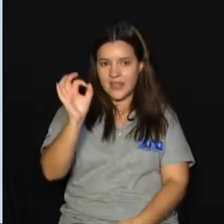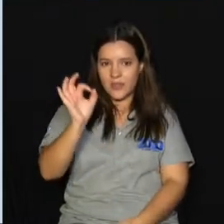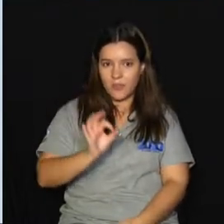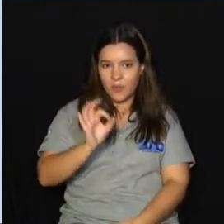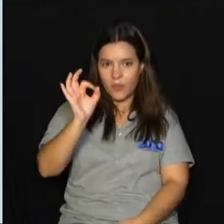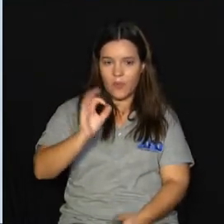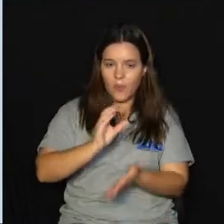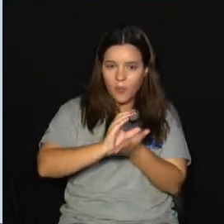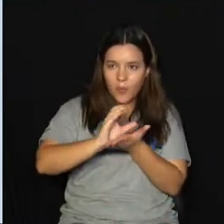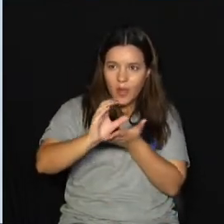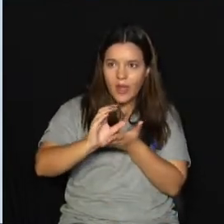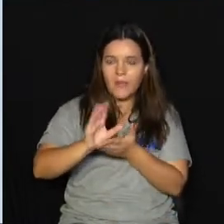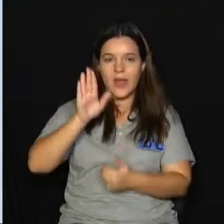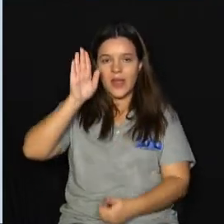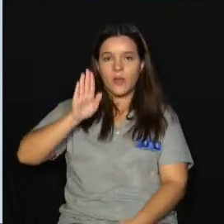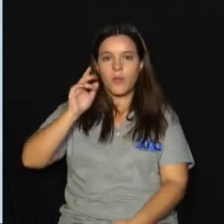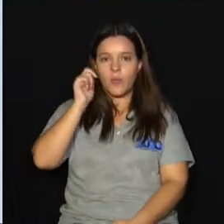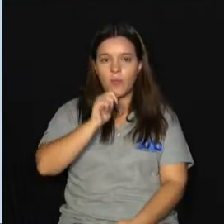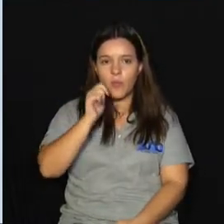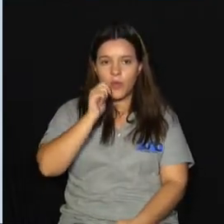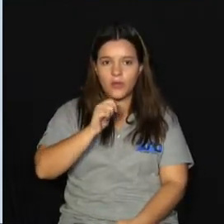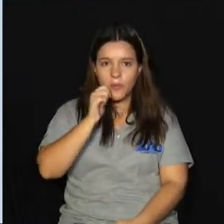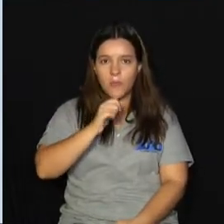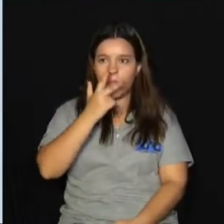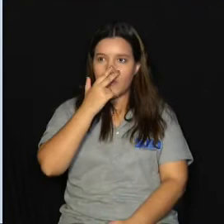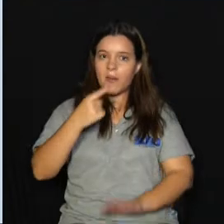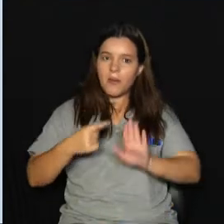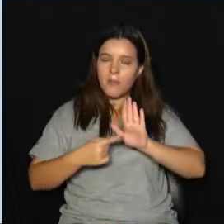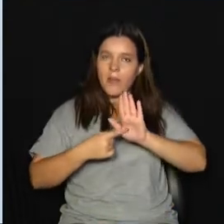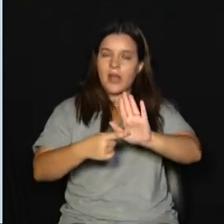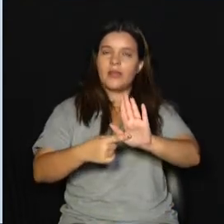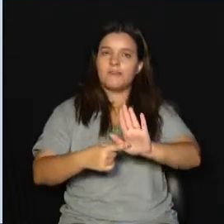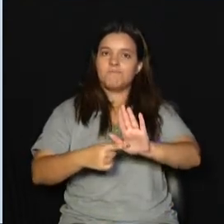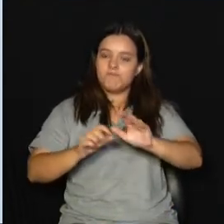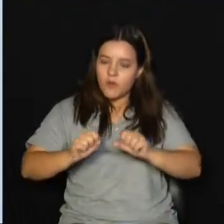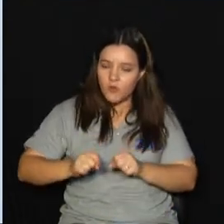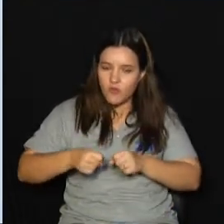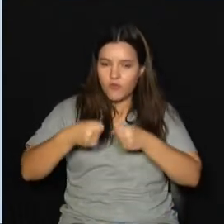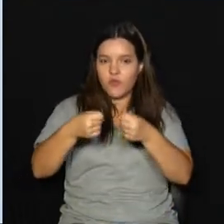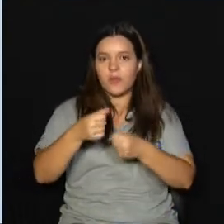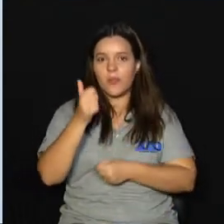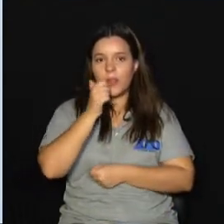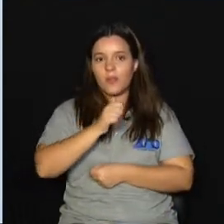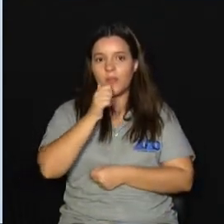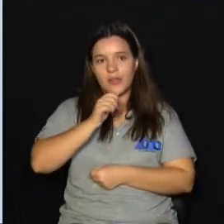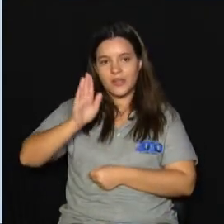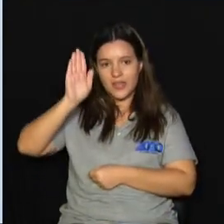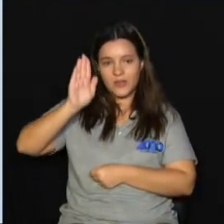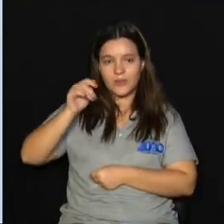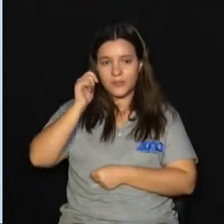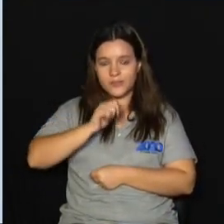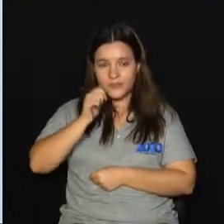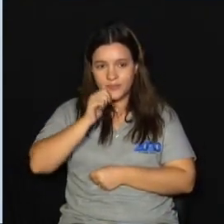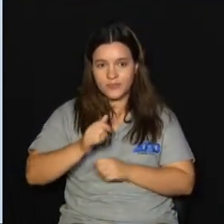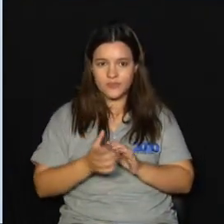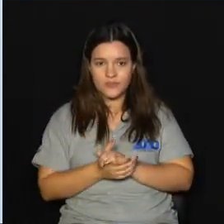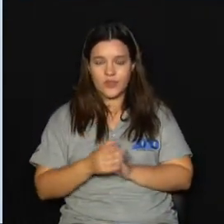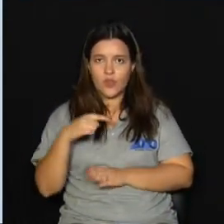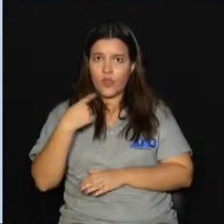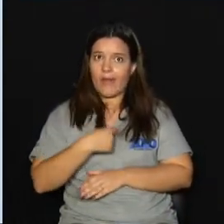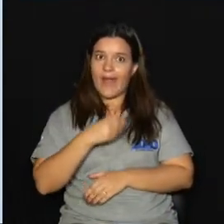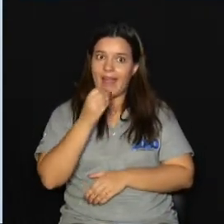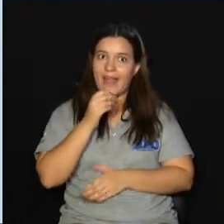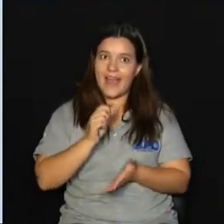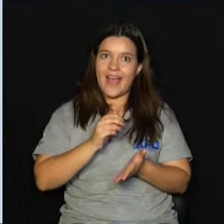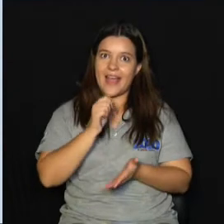recursos também para mulheres. Acho que tudo isso trouxe um fôlego importante para as candidaturas femininas. Claro que a gente ainda está muito longe